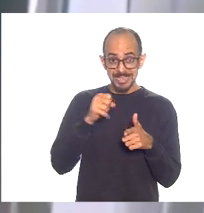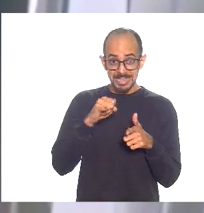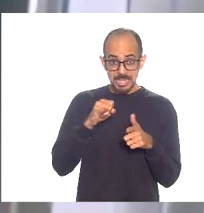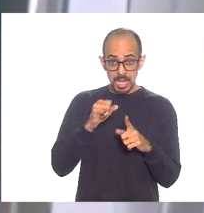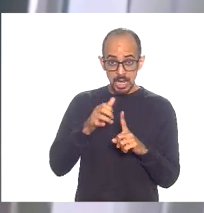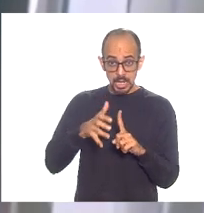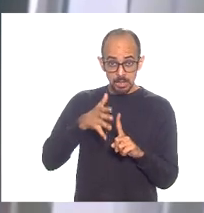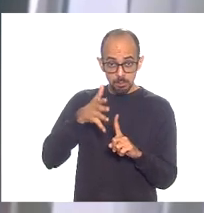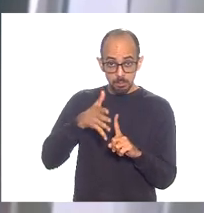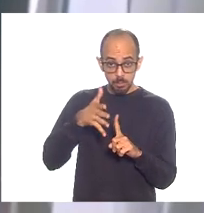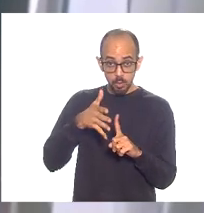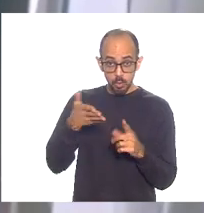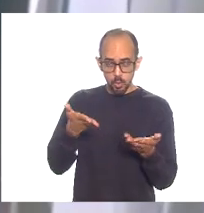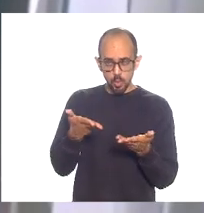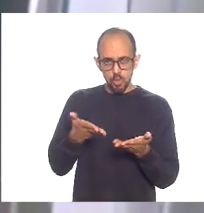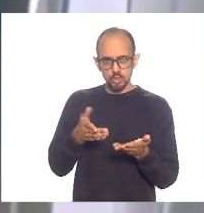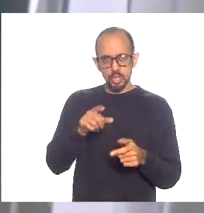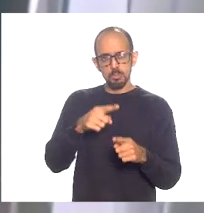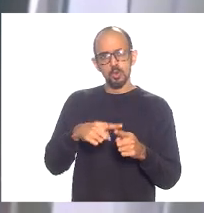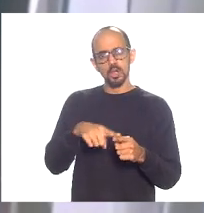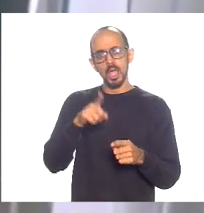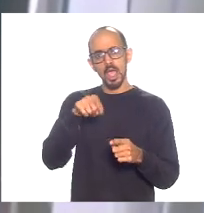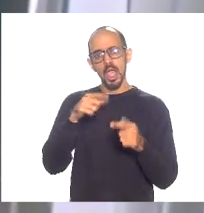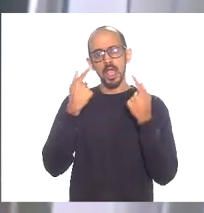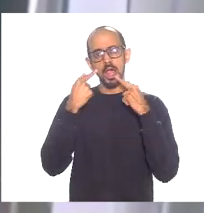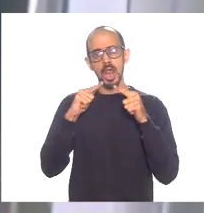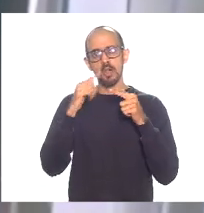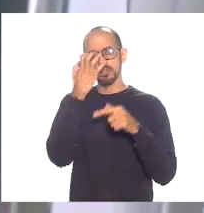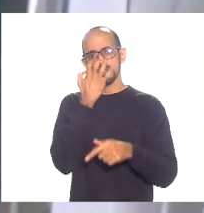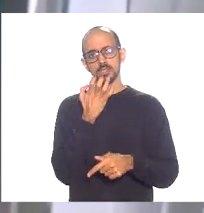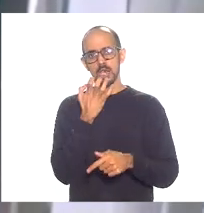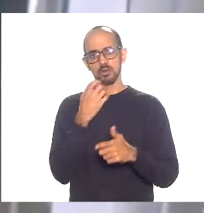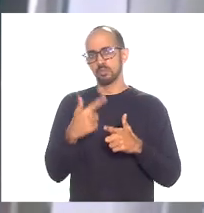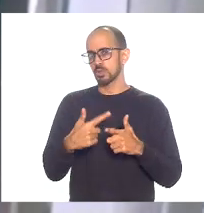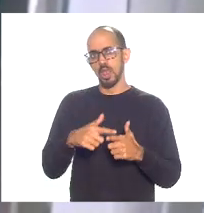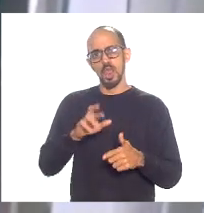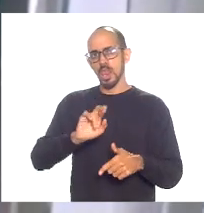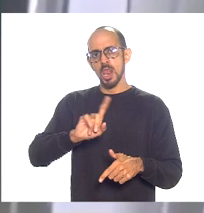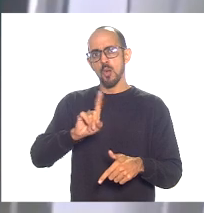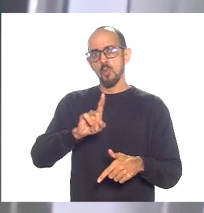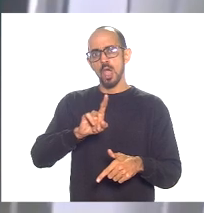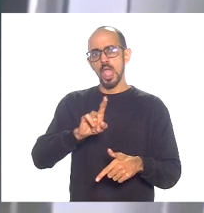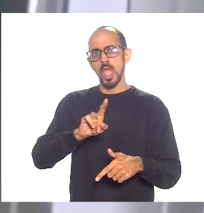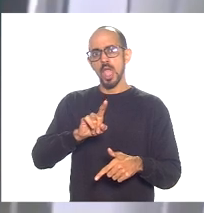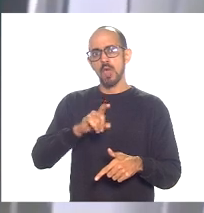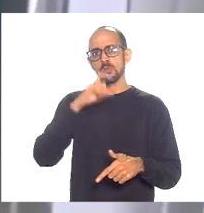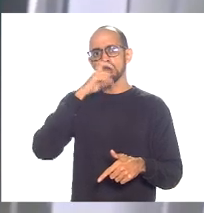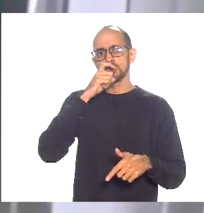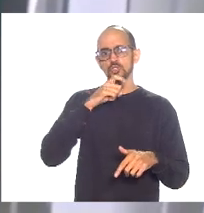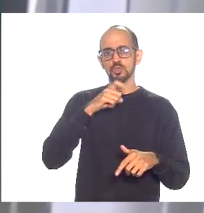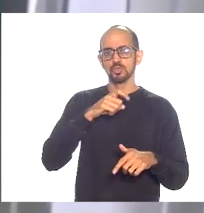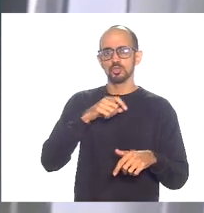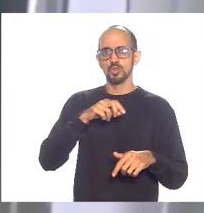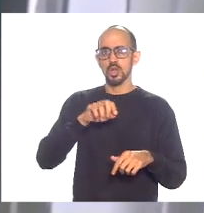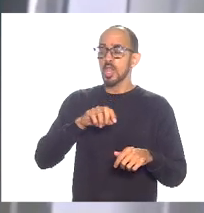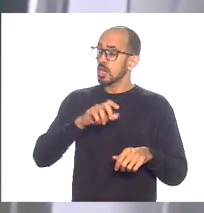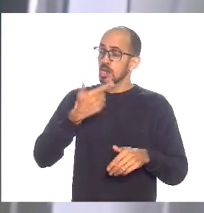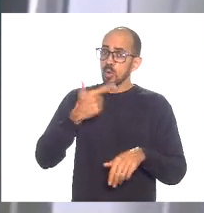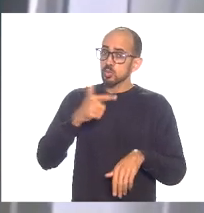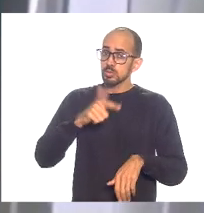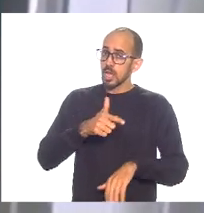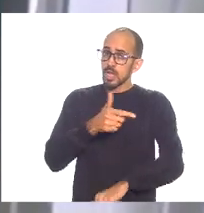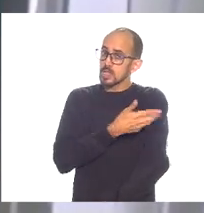aqui, é porque é uma questão relevante, grave e séria. Ele não é leviano, não tem tradição de exercer o mandato e a presidência de